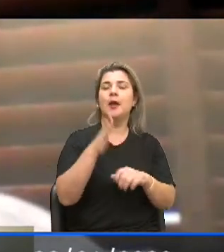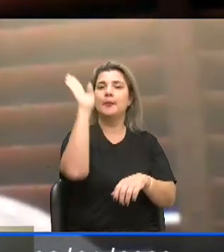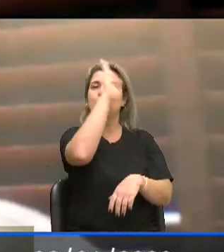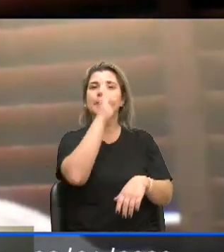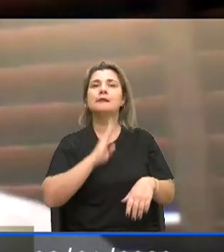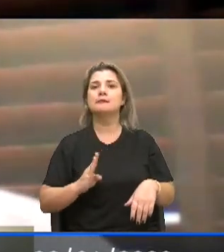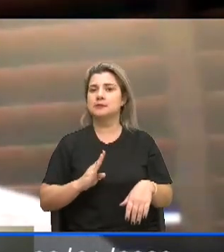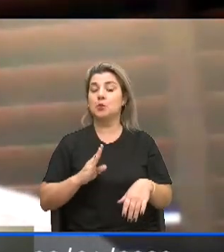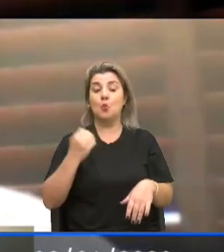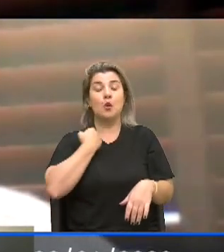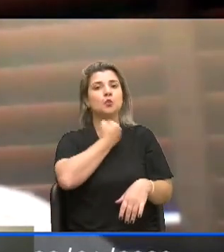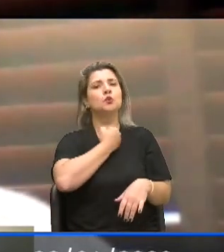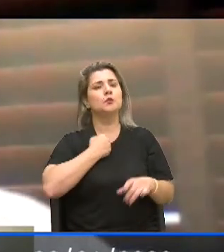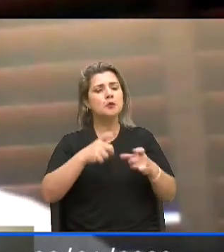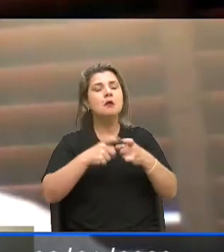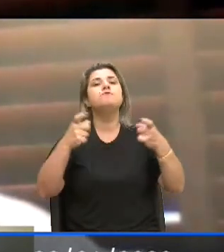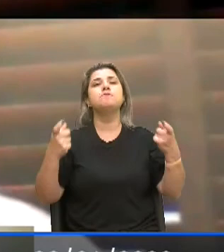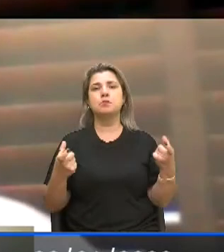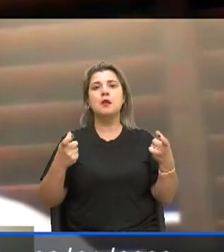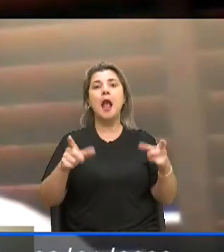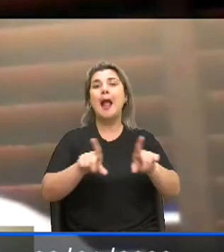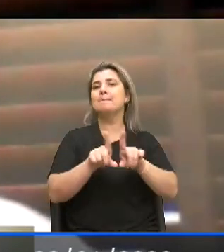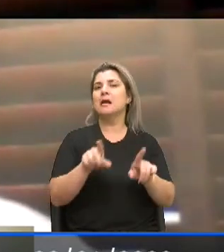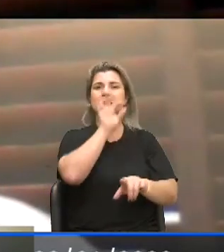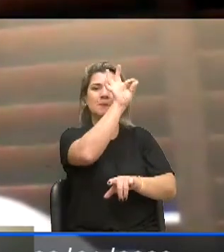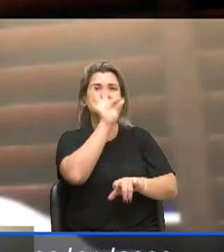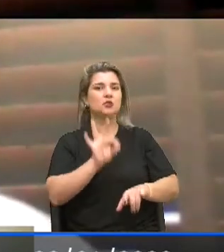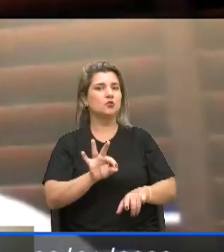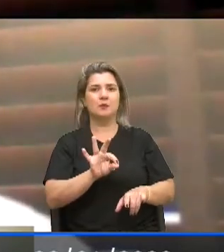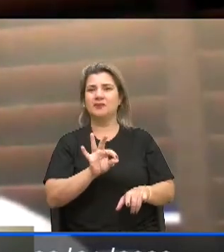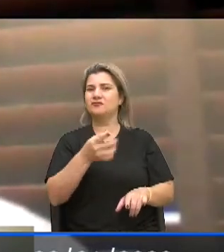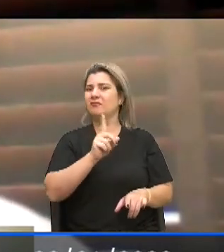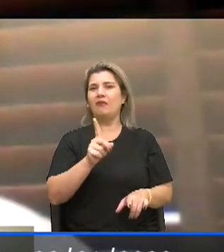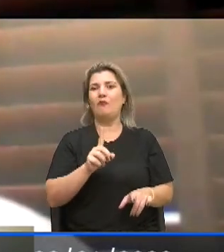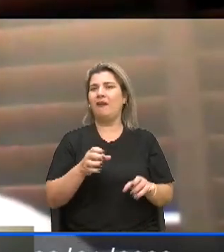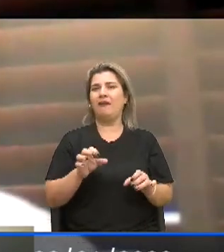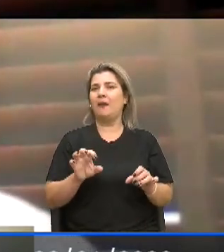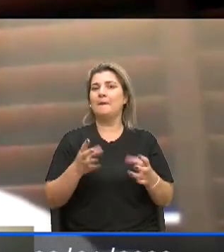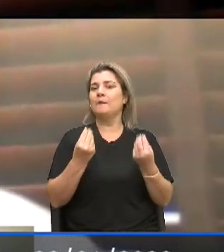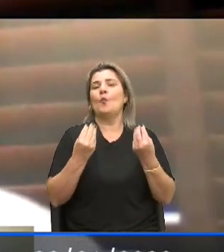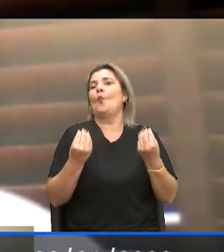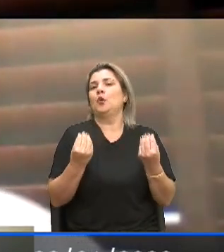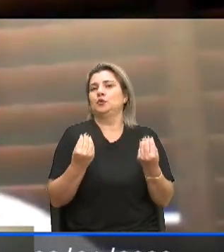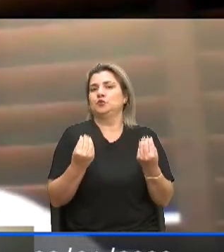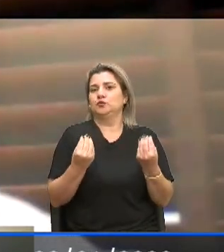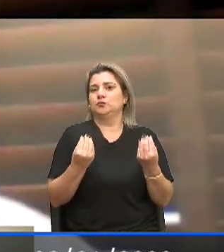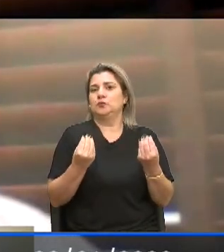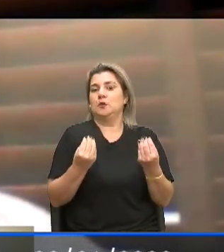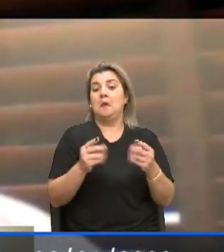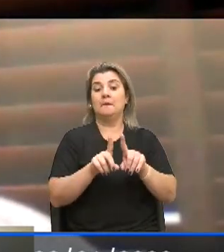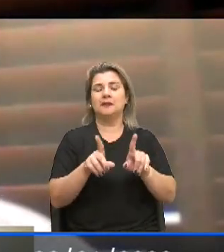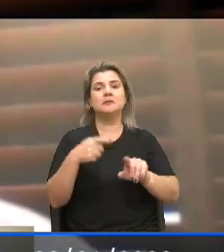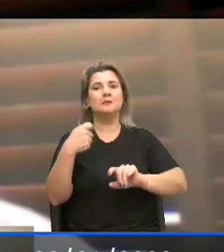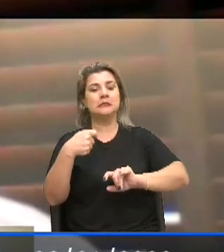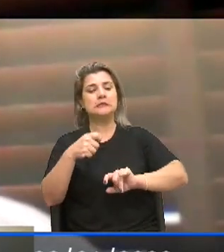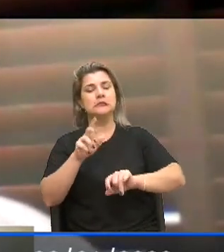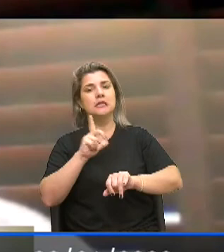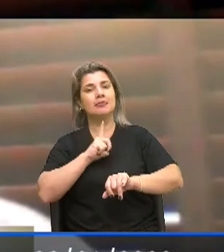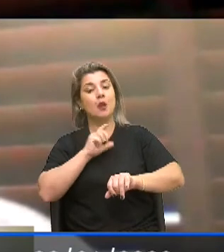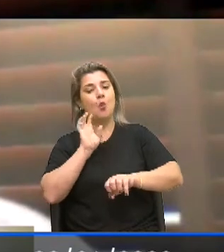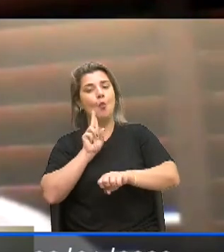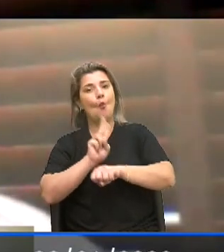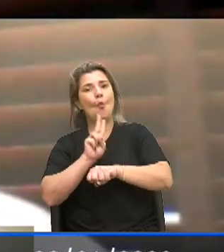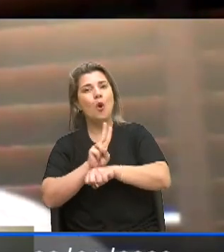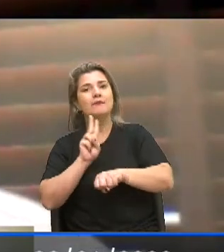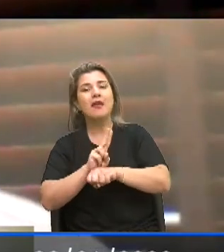grande, mas ele percentualmente não é tão representativo. Nós temos então que cuidar o quê? É efetivo o trabalho que está sendo feito e queremos